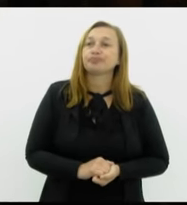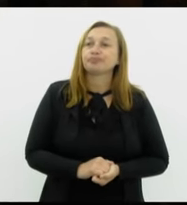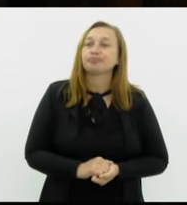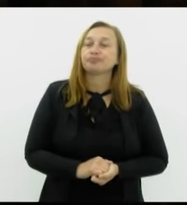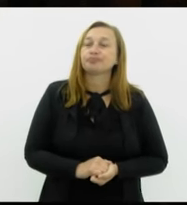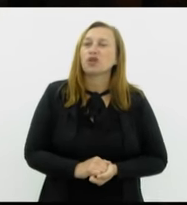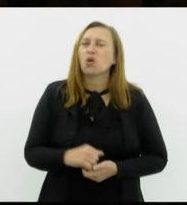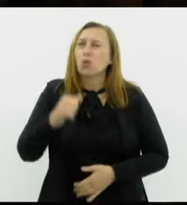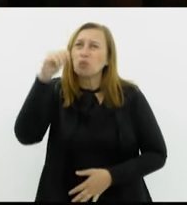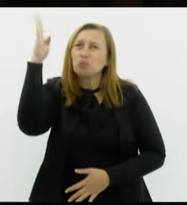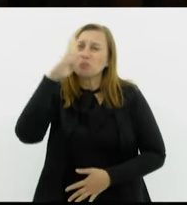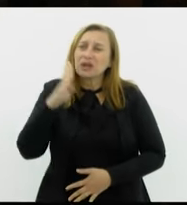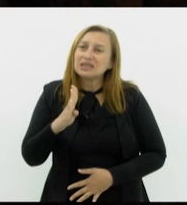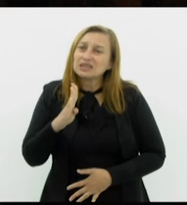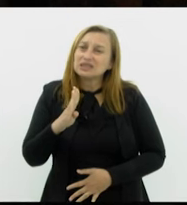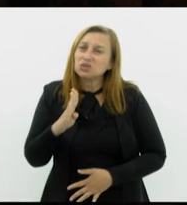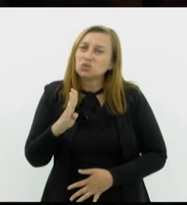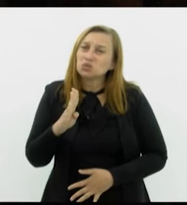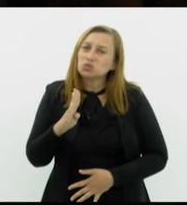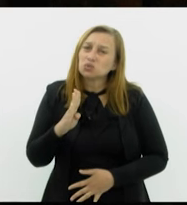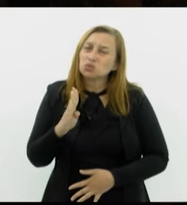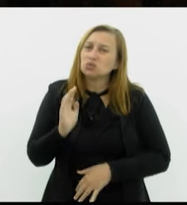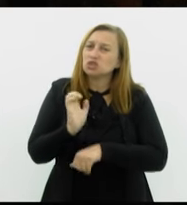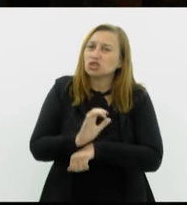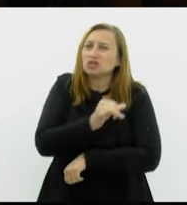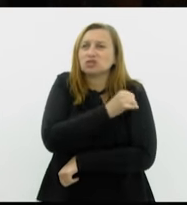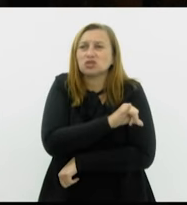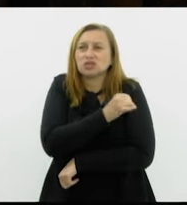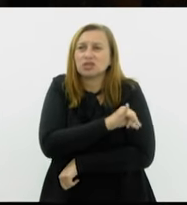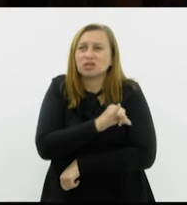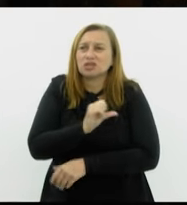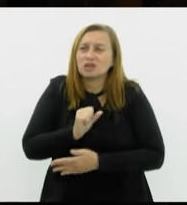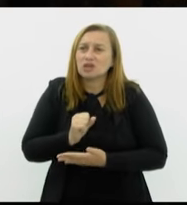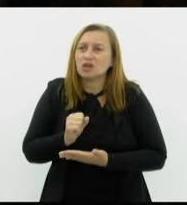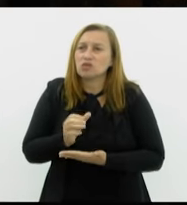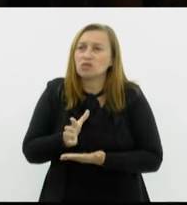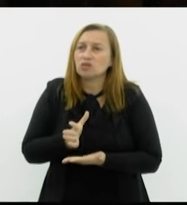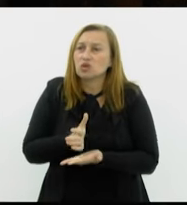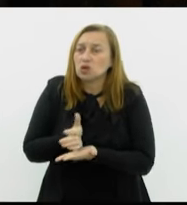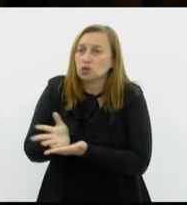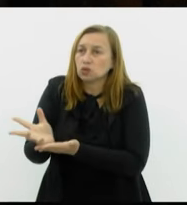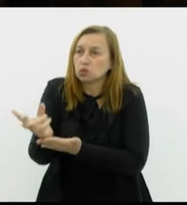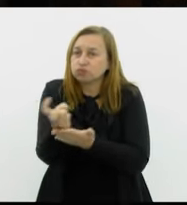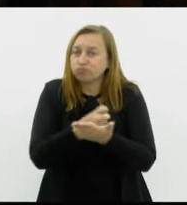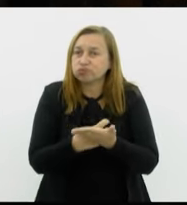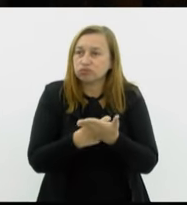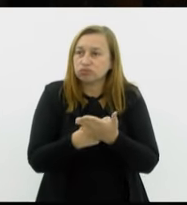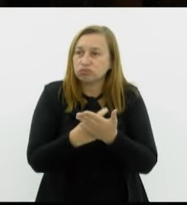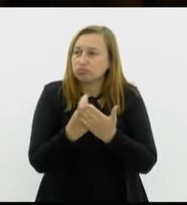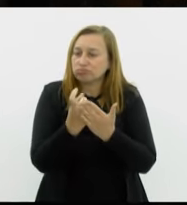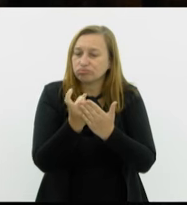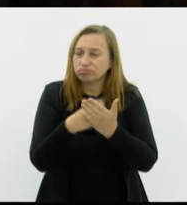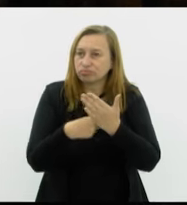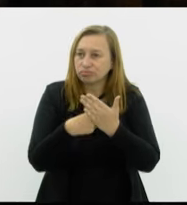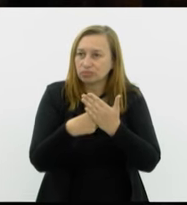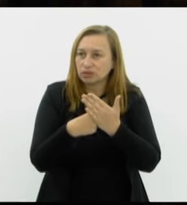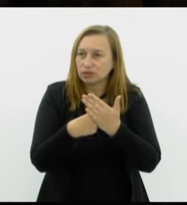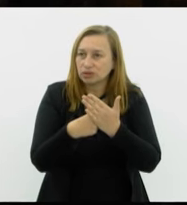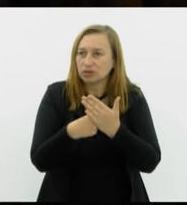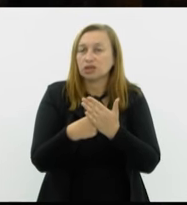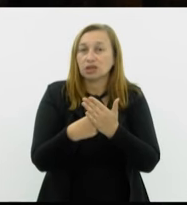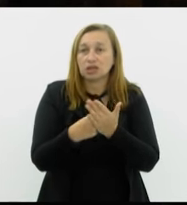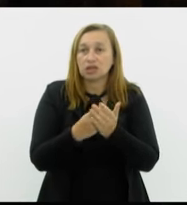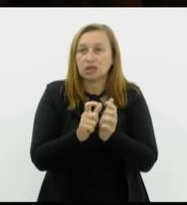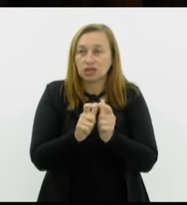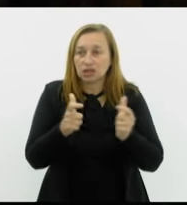O Brasil tem o Brasil, o Estado do Rio de Janeiro, tem uma carga tributária, enfim, ser empresário nesse país é um ato de coragem. Então,